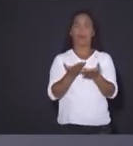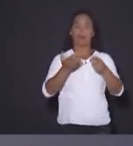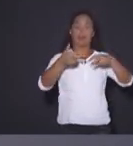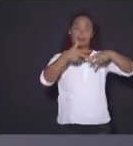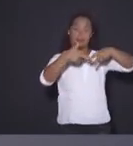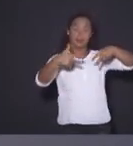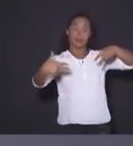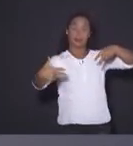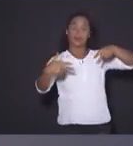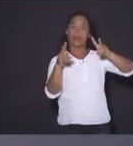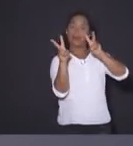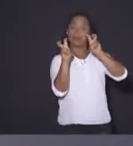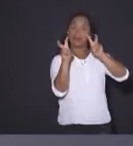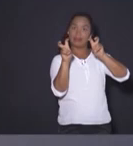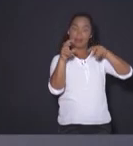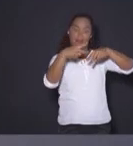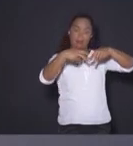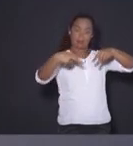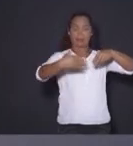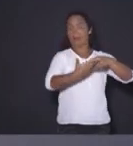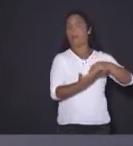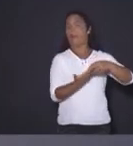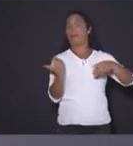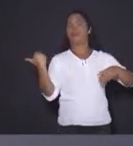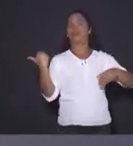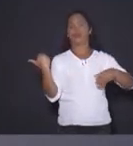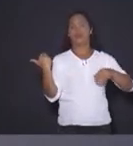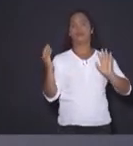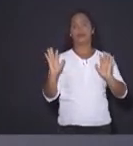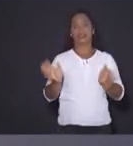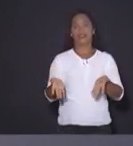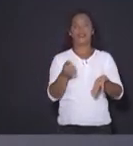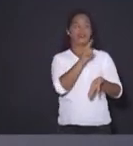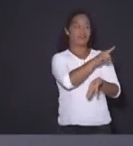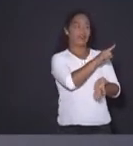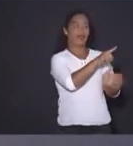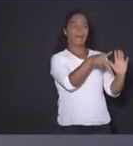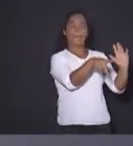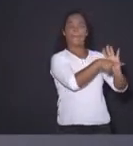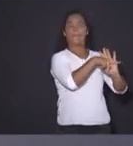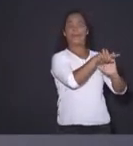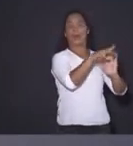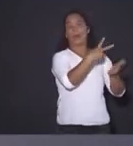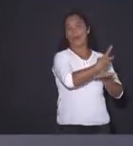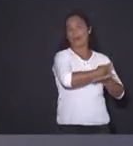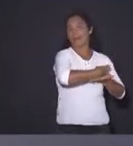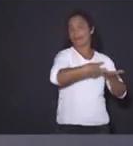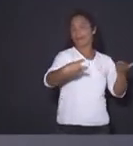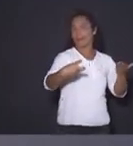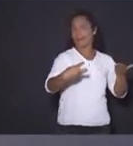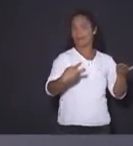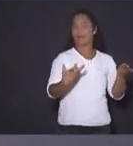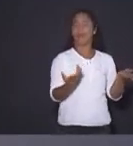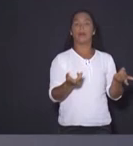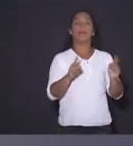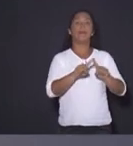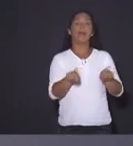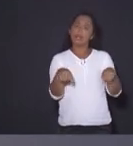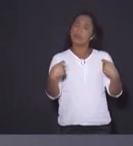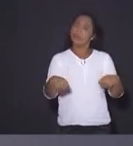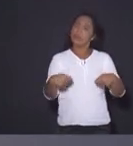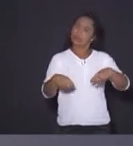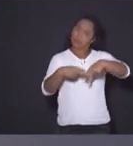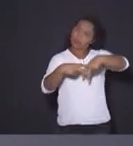retirados nas já por esse conselho nacional de educação fruto do golpe é uma educação de que se fale de gênero sim